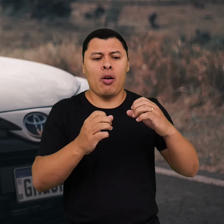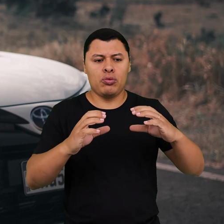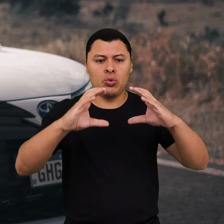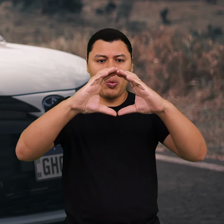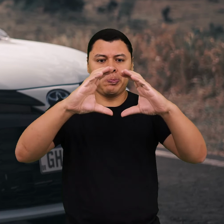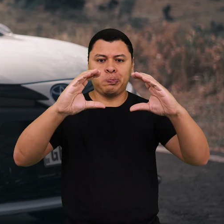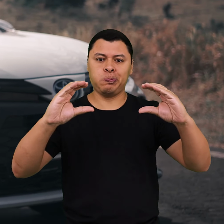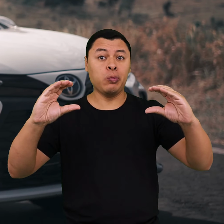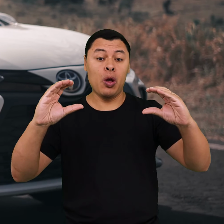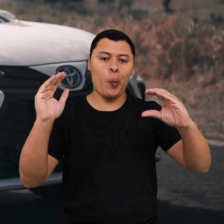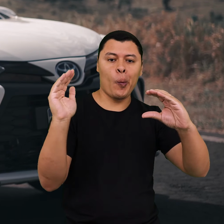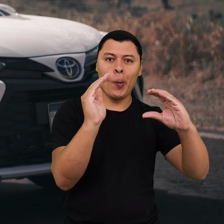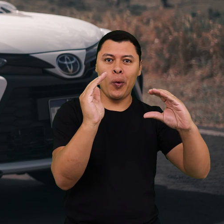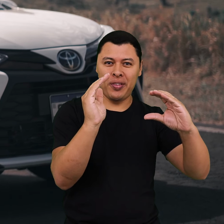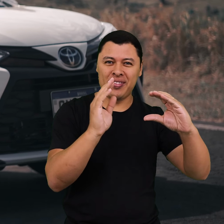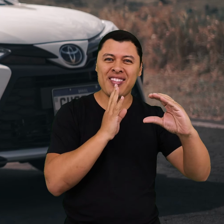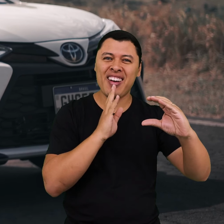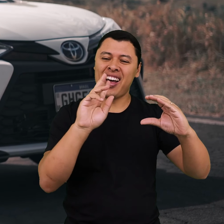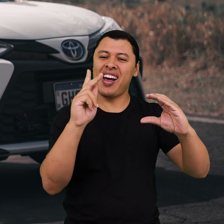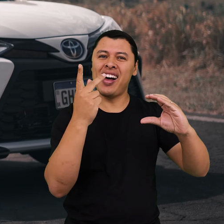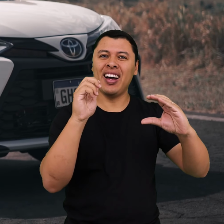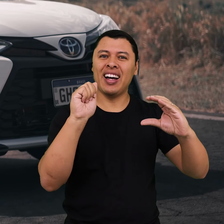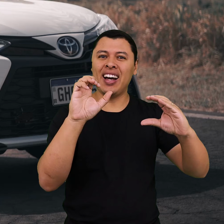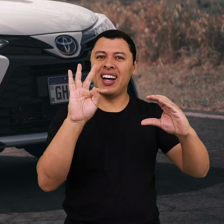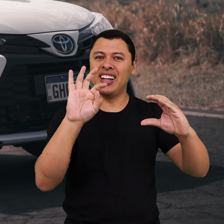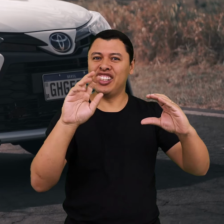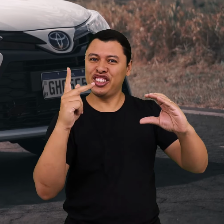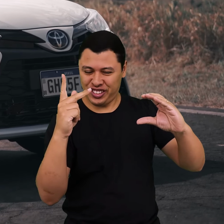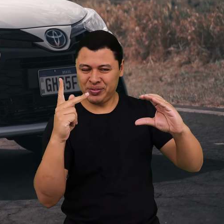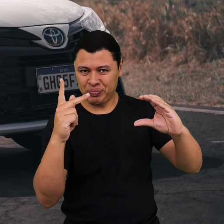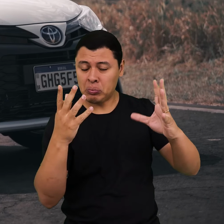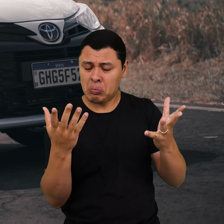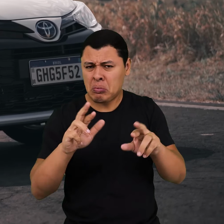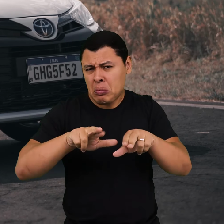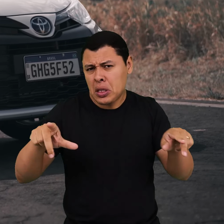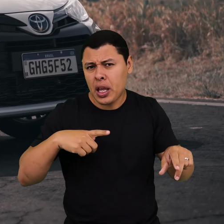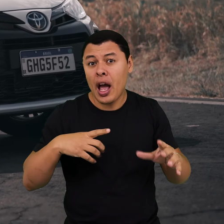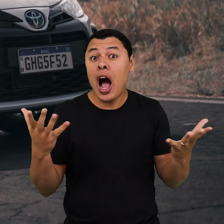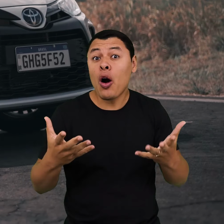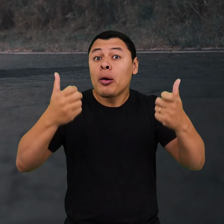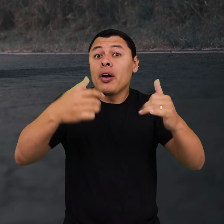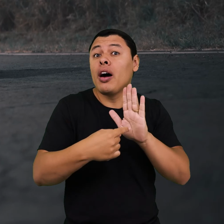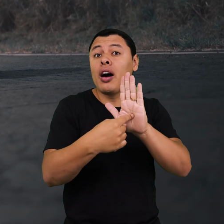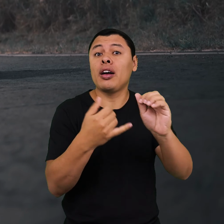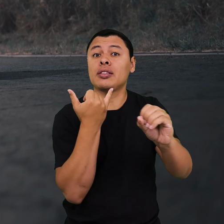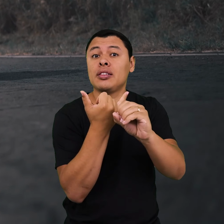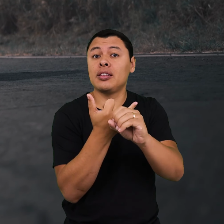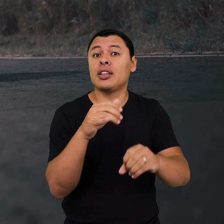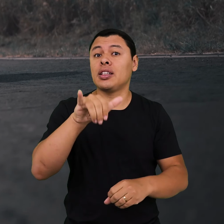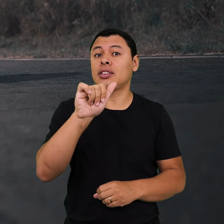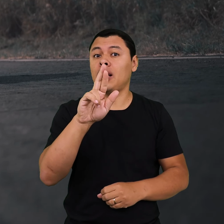custo e equipamentos, esse carro aqui está prometendo bastante, especialmente nessa versão. A gente está falando do Yaris Hatch na versão XS. Yaris